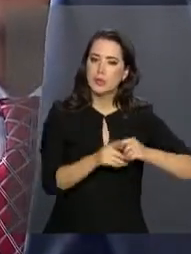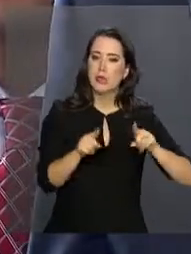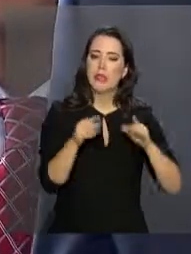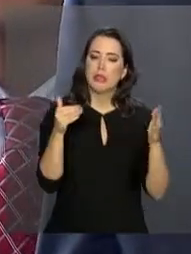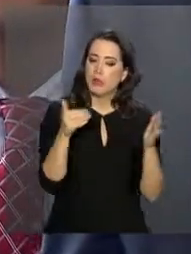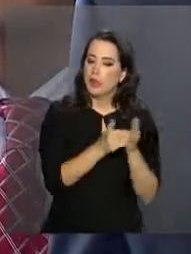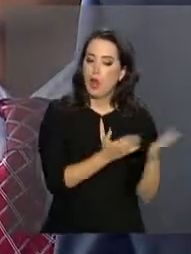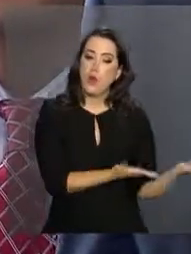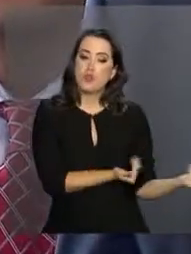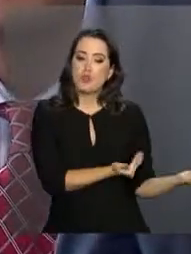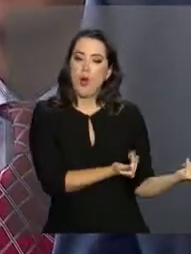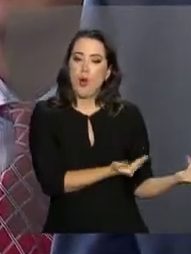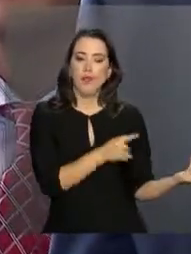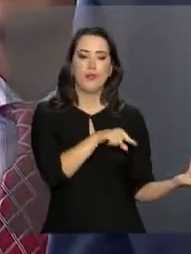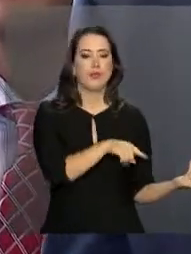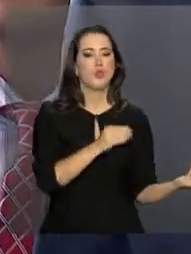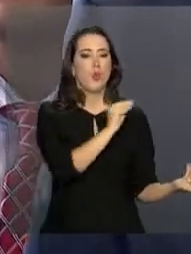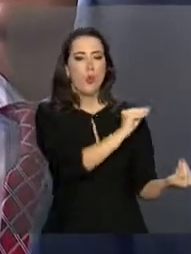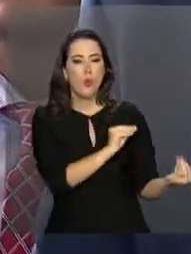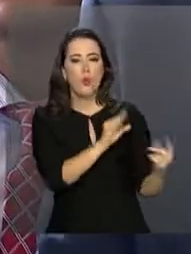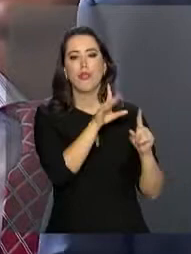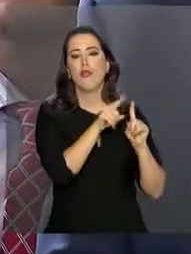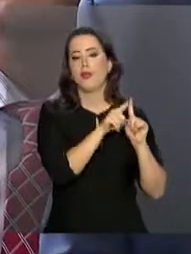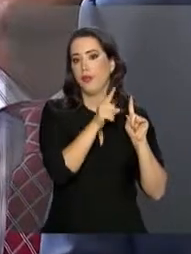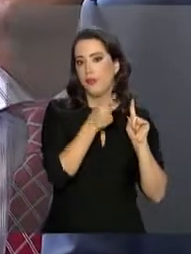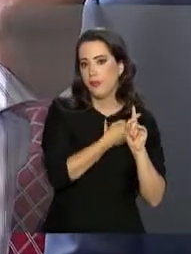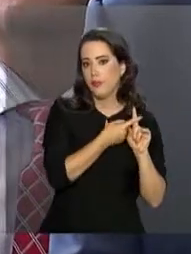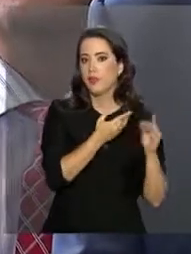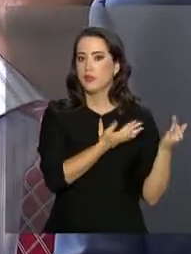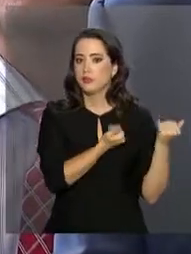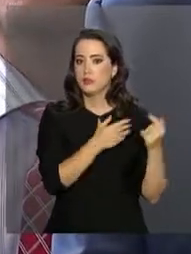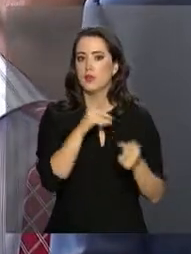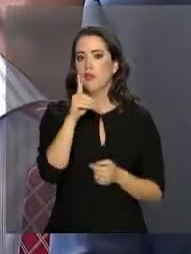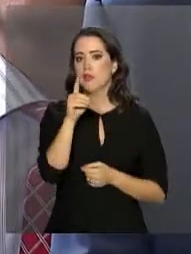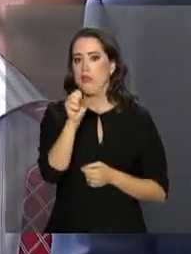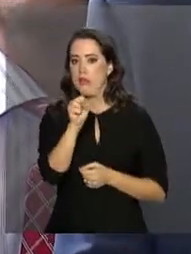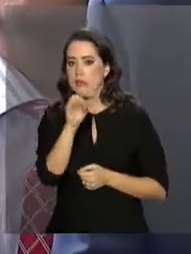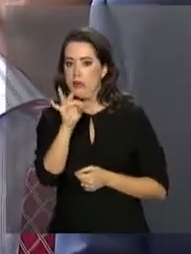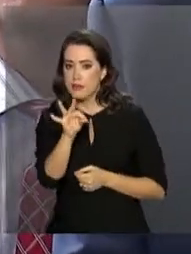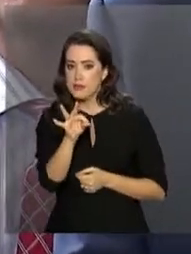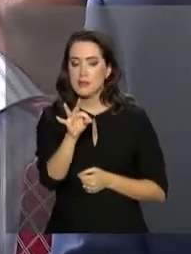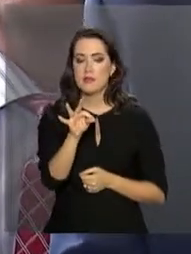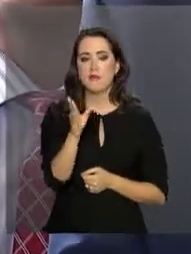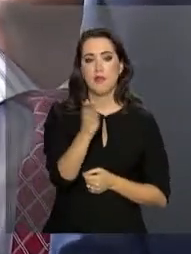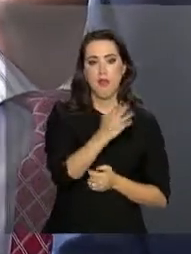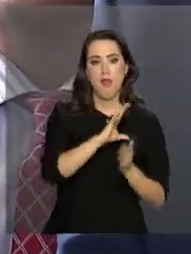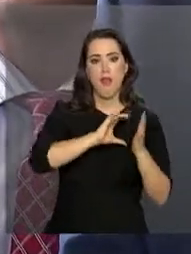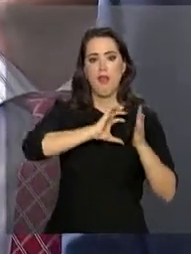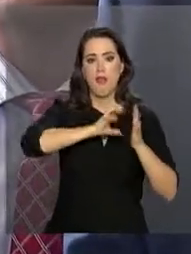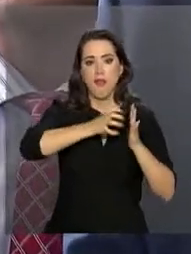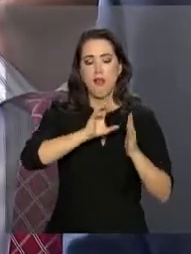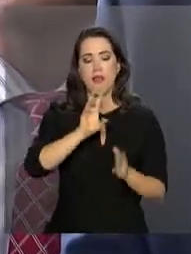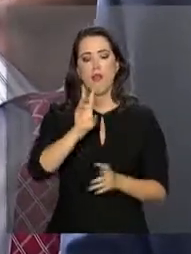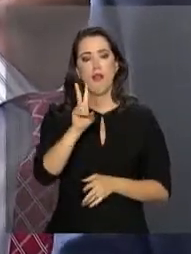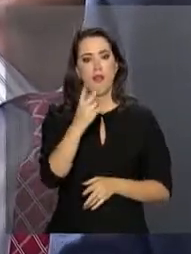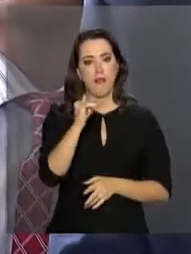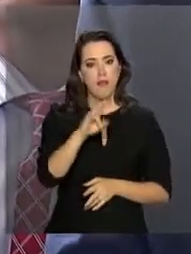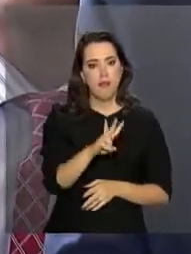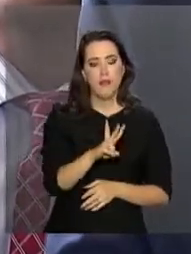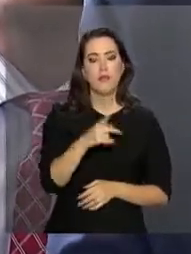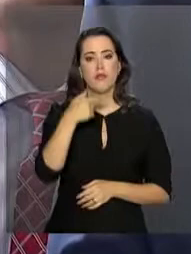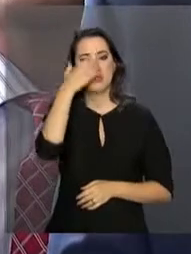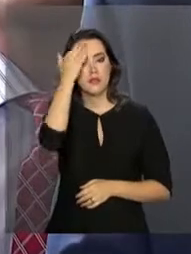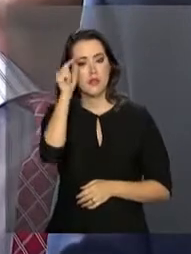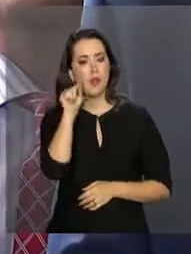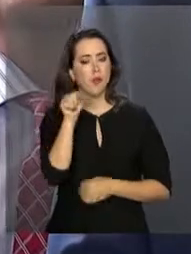a política de adolescentes a gravidez na adolescência dst aids aa a aa própria maturidade tanto